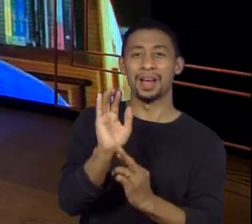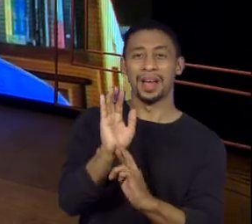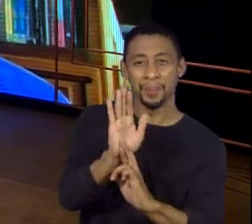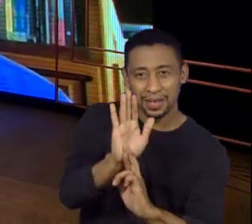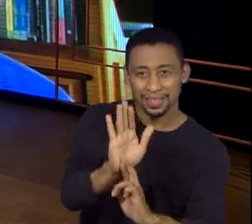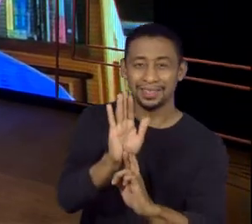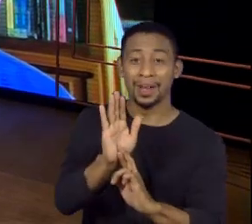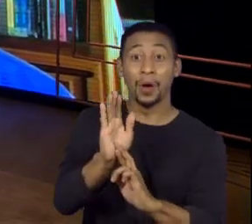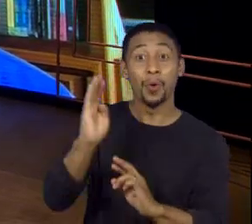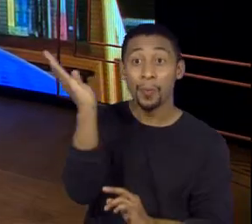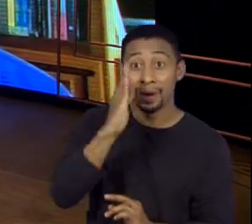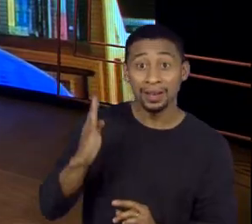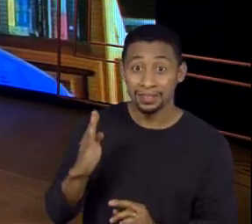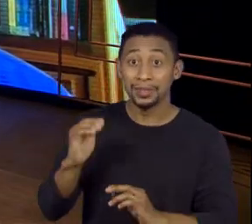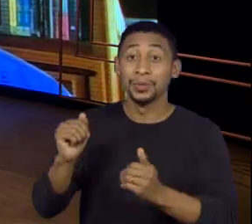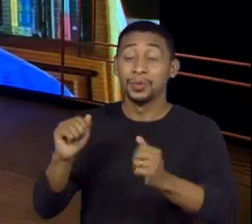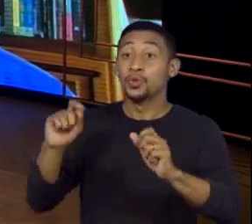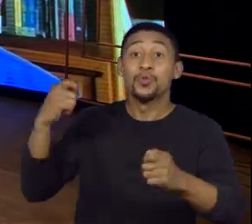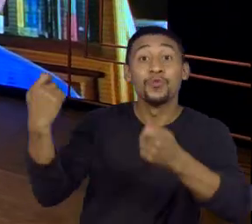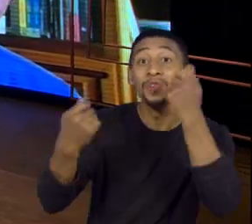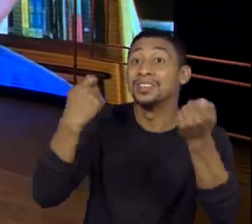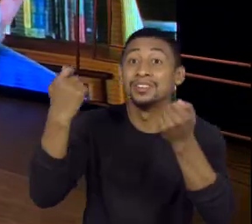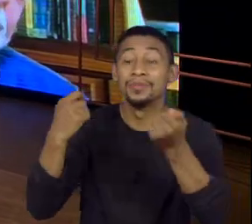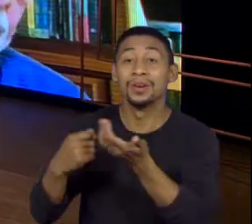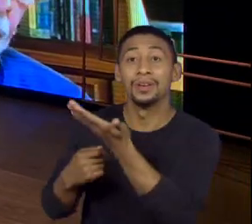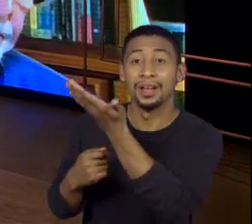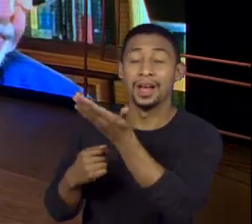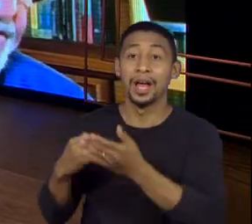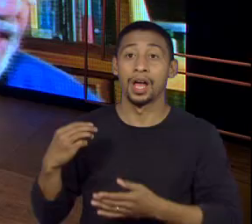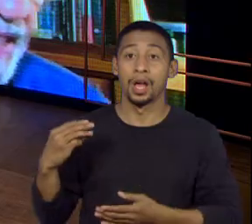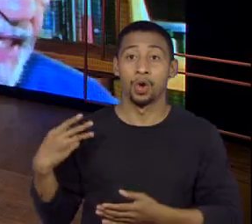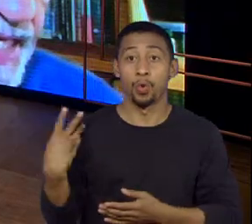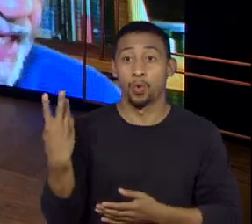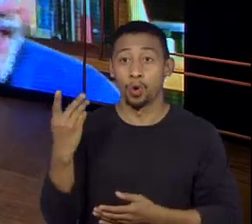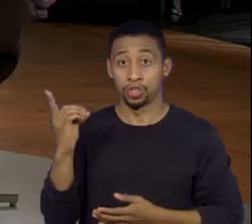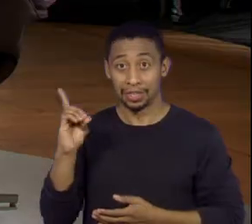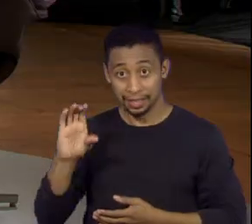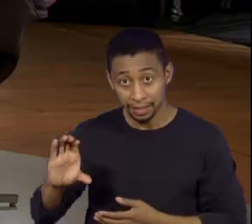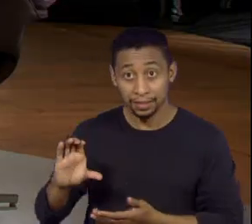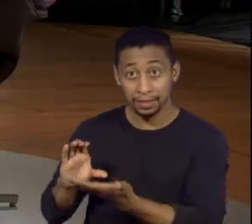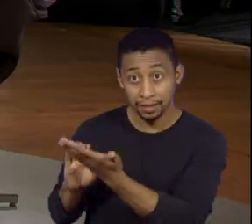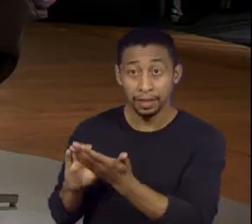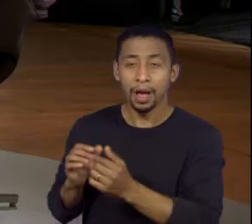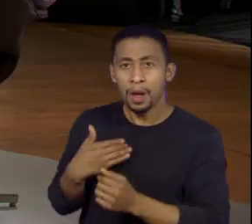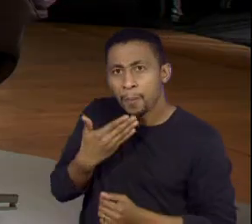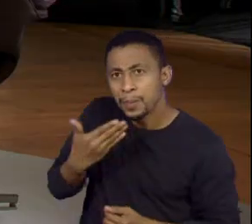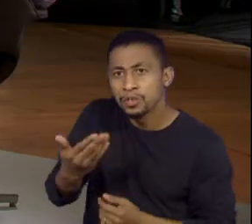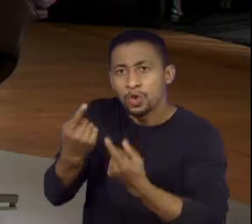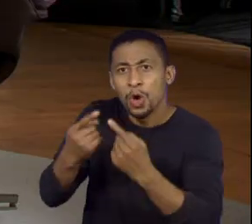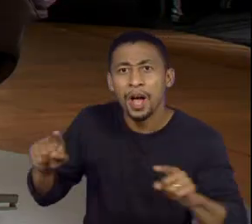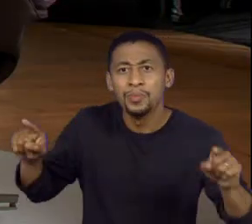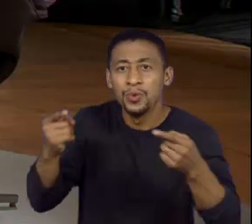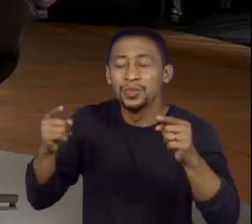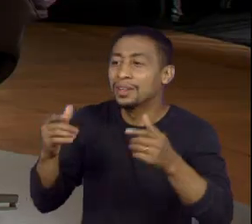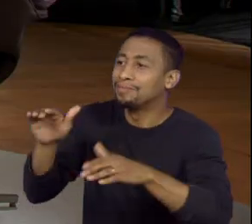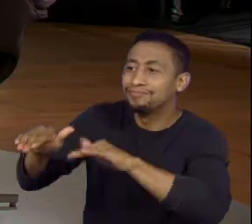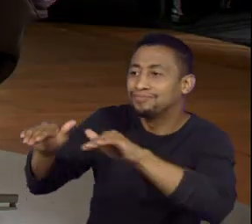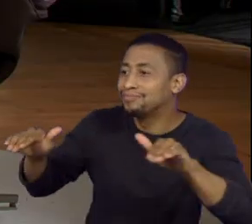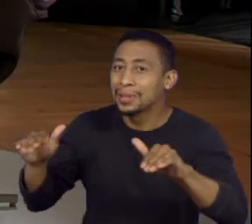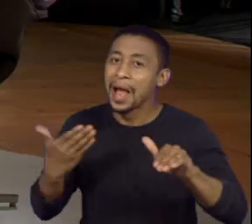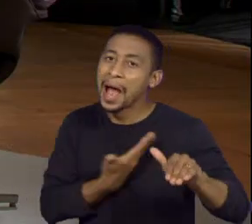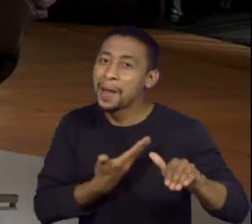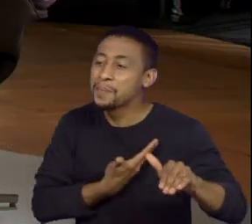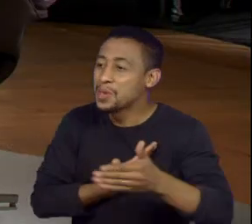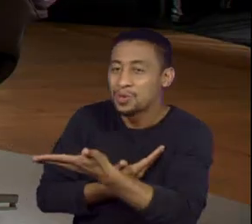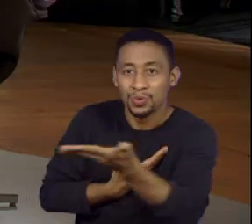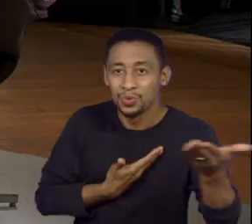12º Festival Ibero-Americano de Música em Washington. E eu pedi música para uma porção de amigos,